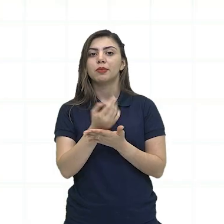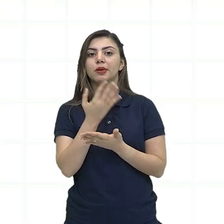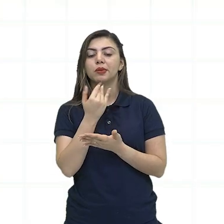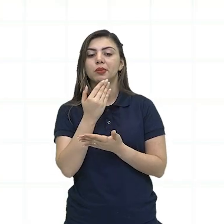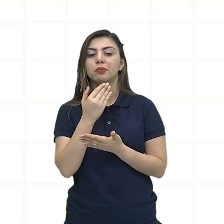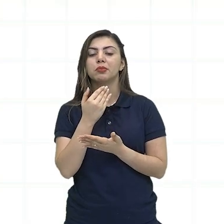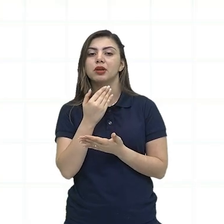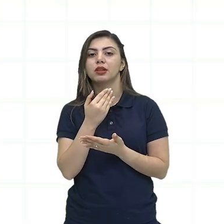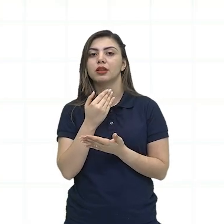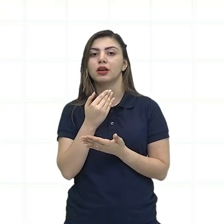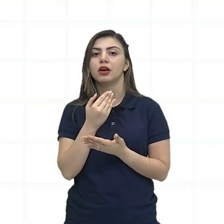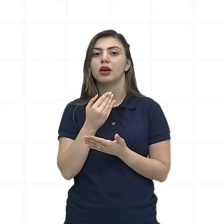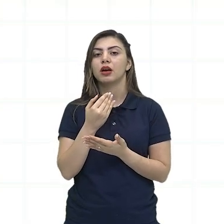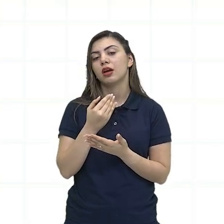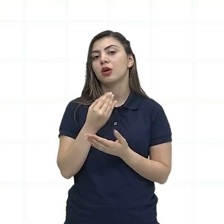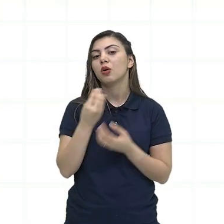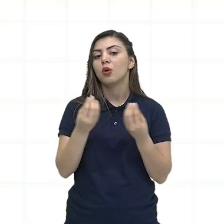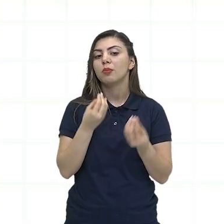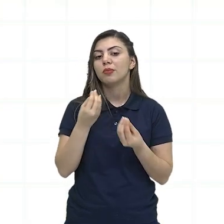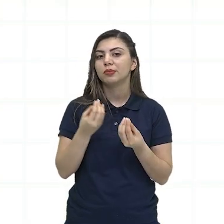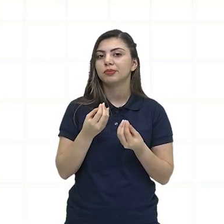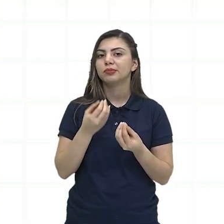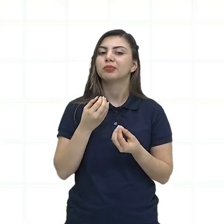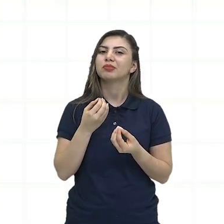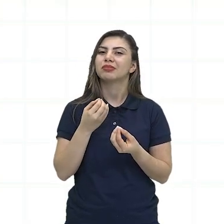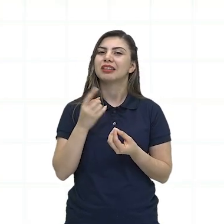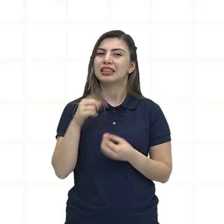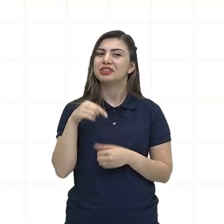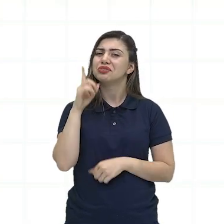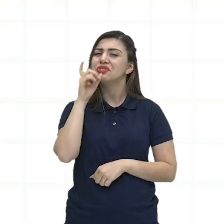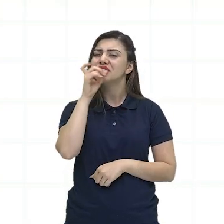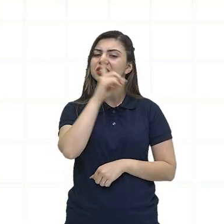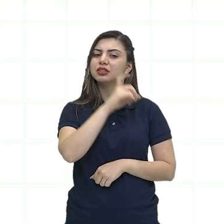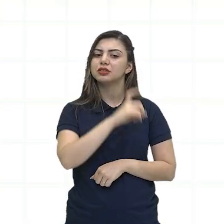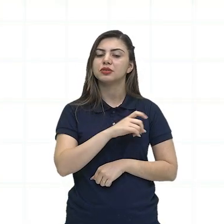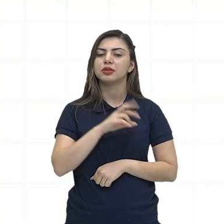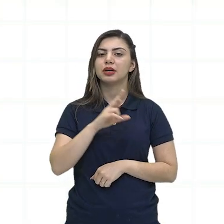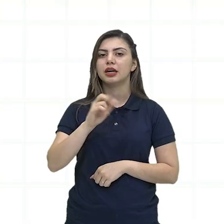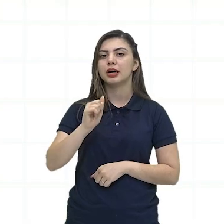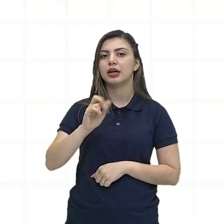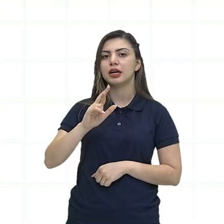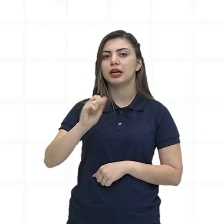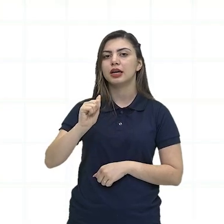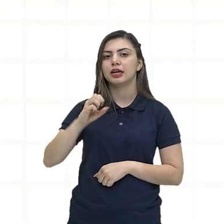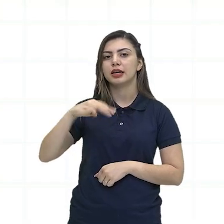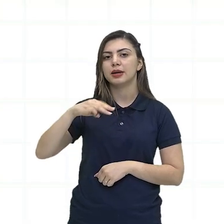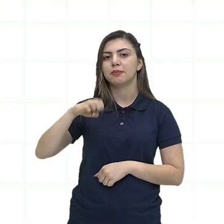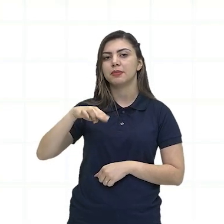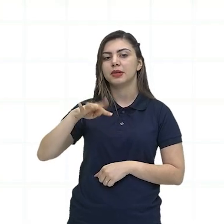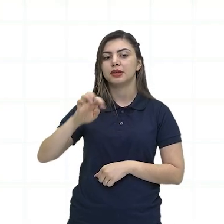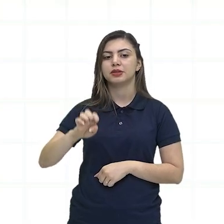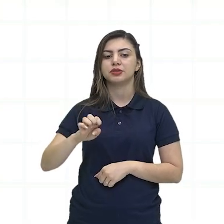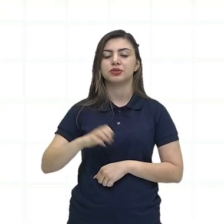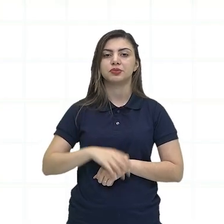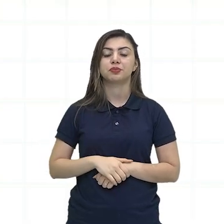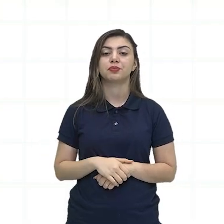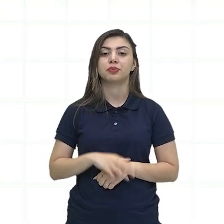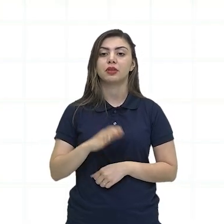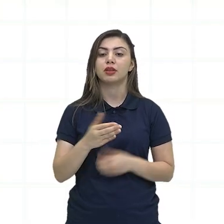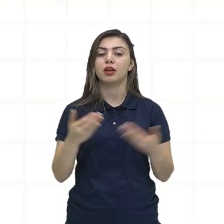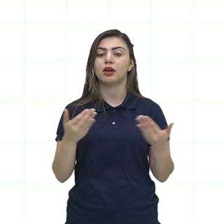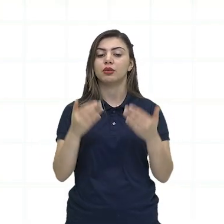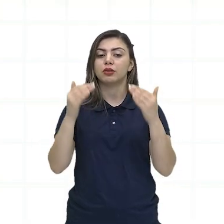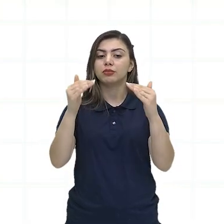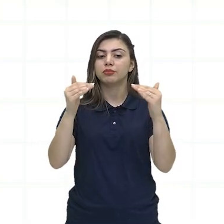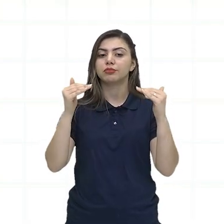Rarely, raramente. He rarely eats fast food. E aqui há mais outra. She seldom